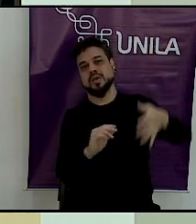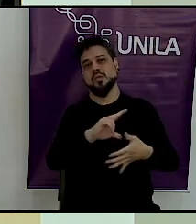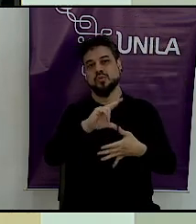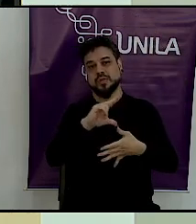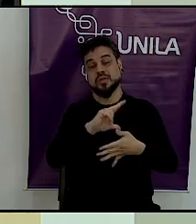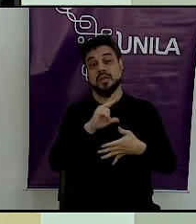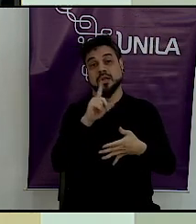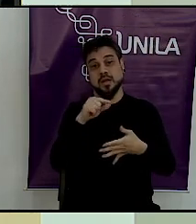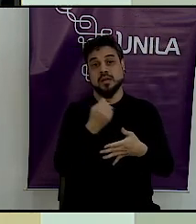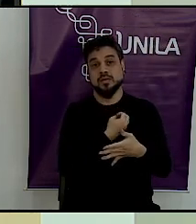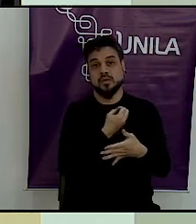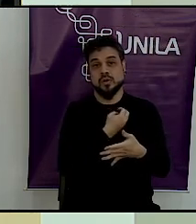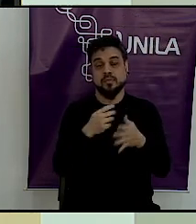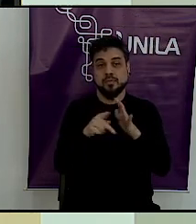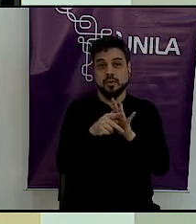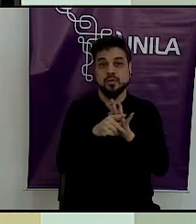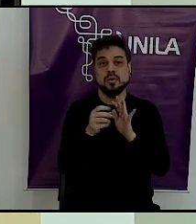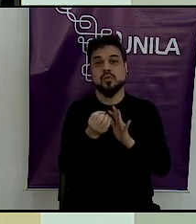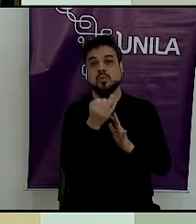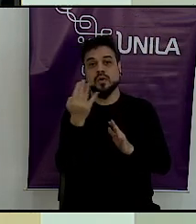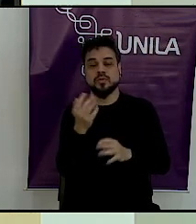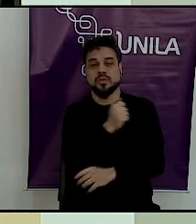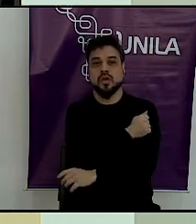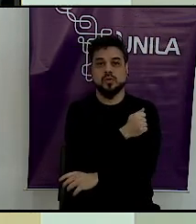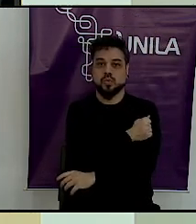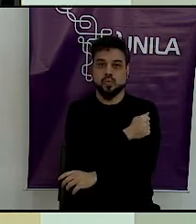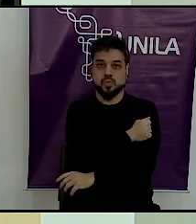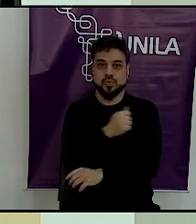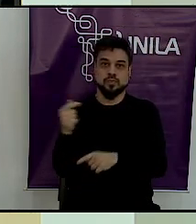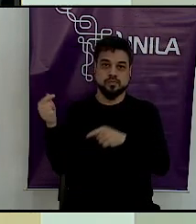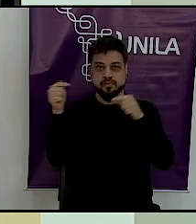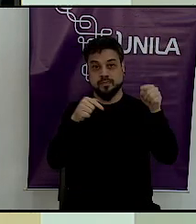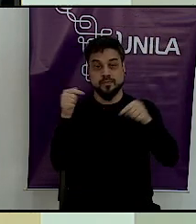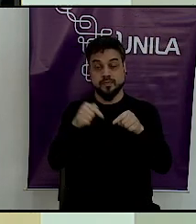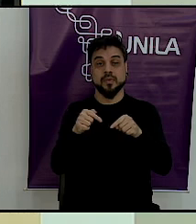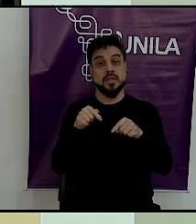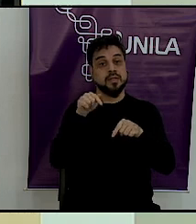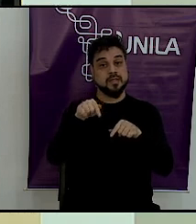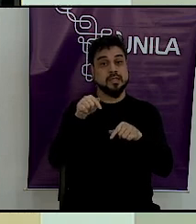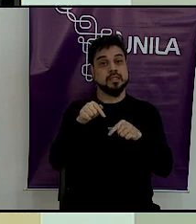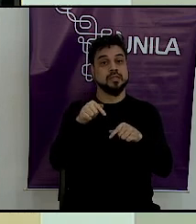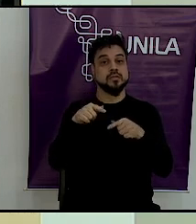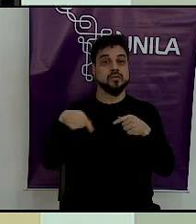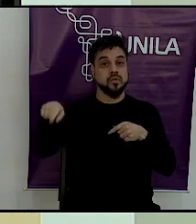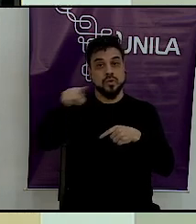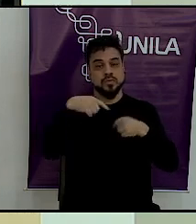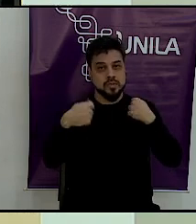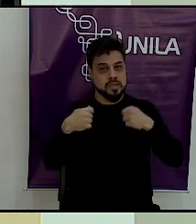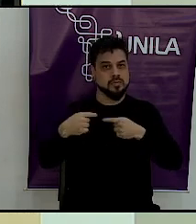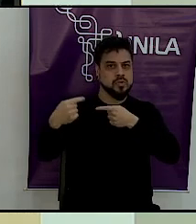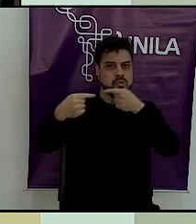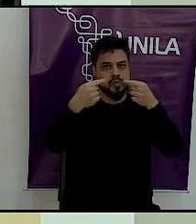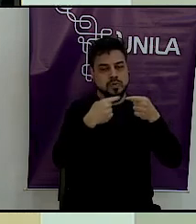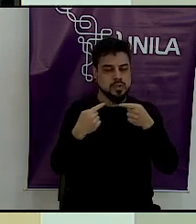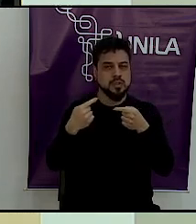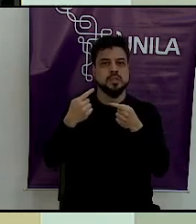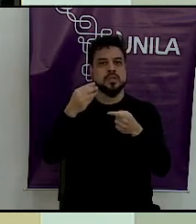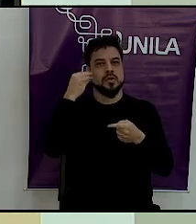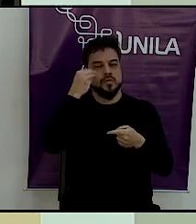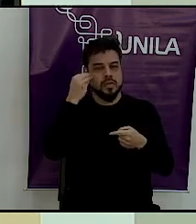nossos indicadores de alunos equivalentes. Isso traz uma série de reflexões para nós em vários